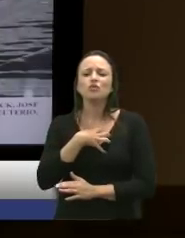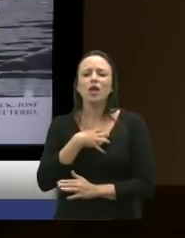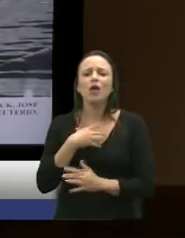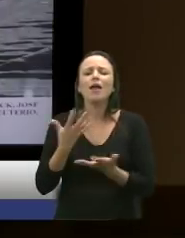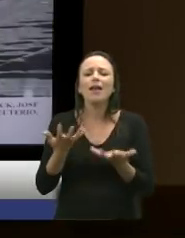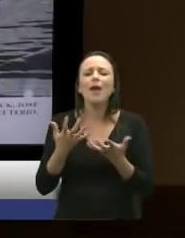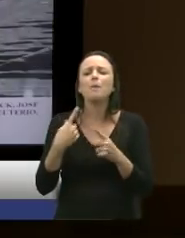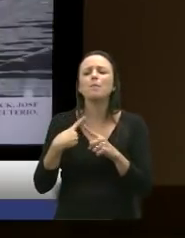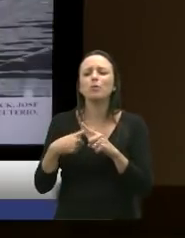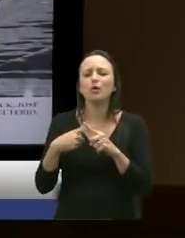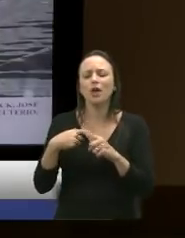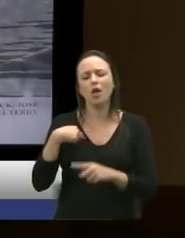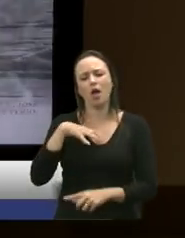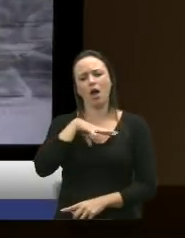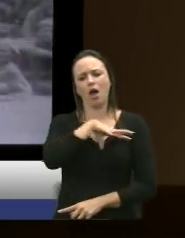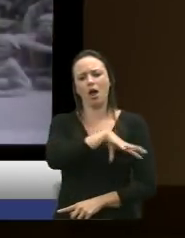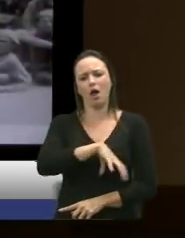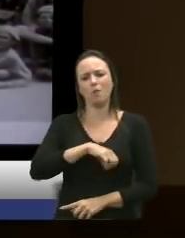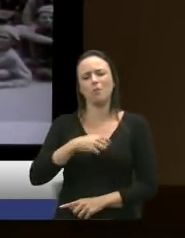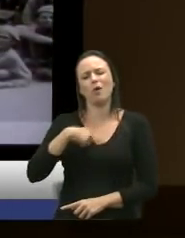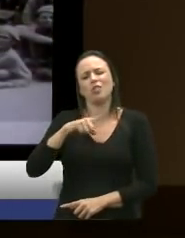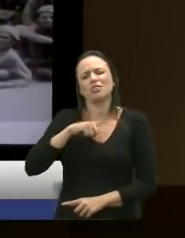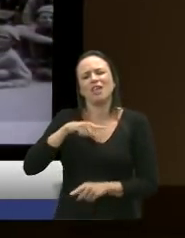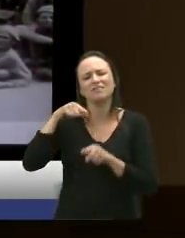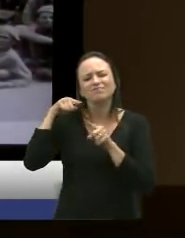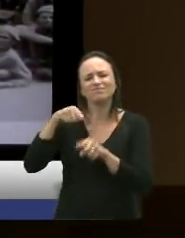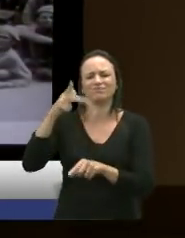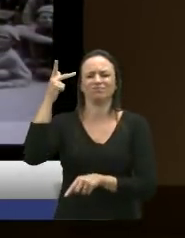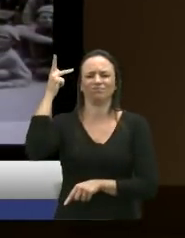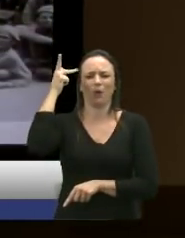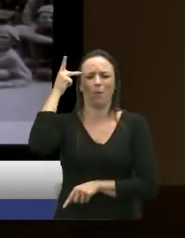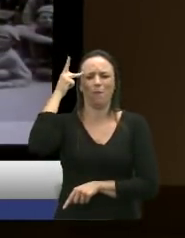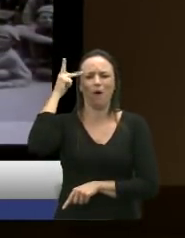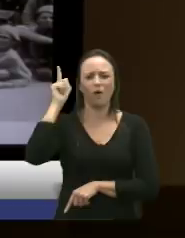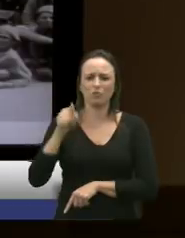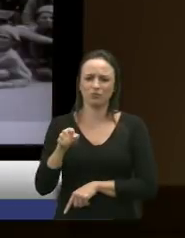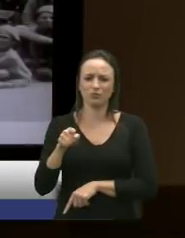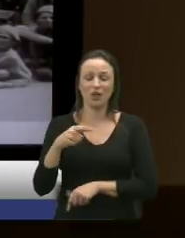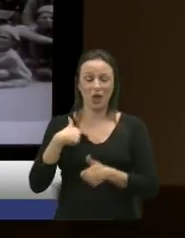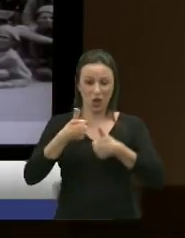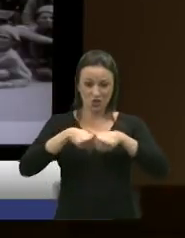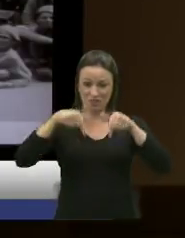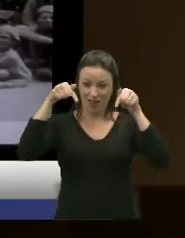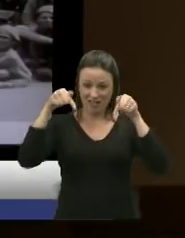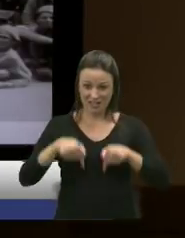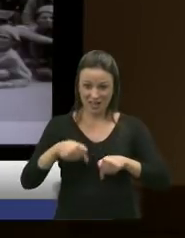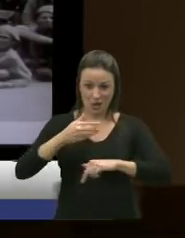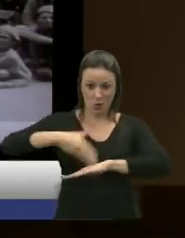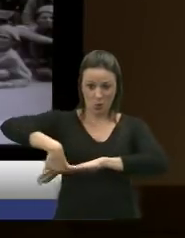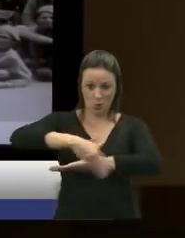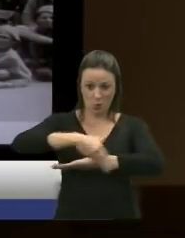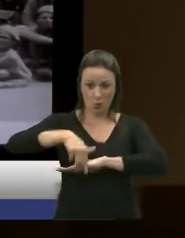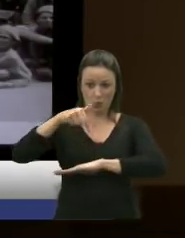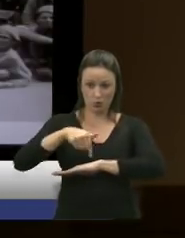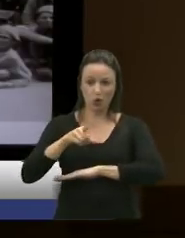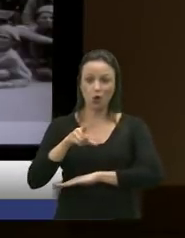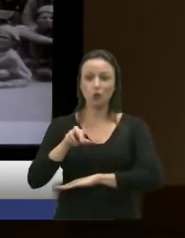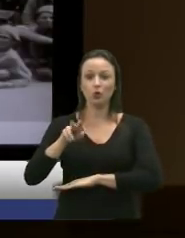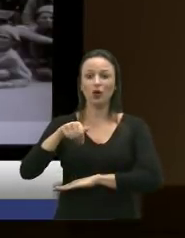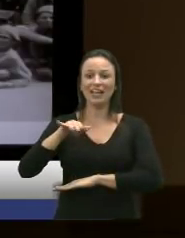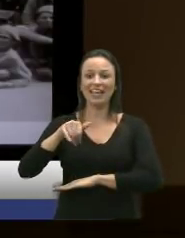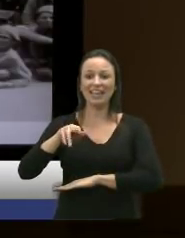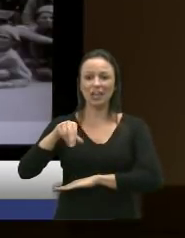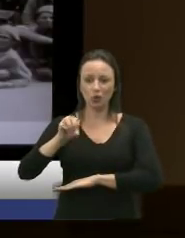motivado pelo amor que dedico a São Paulo. Enquanto estiver aqui, meu endereço será Rua Doutor Quirino,